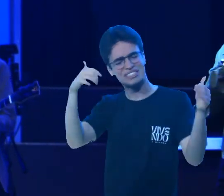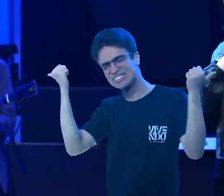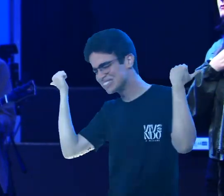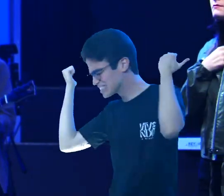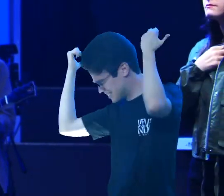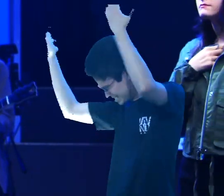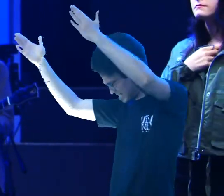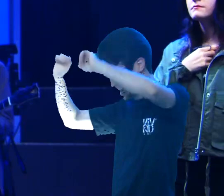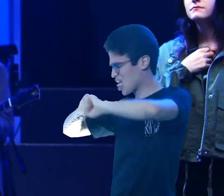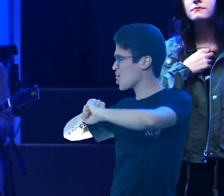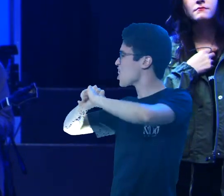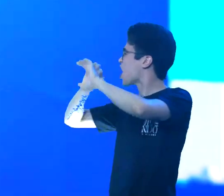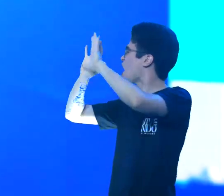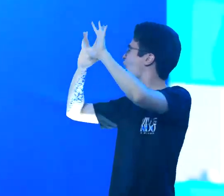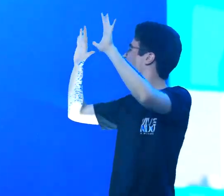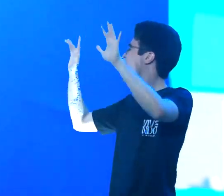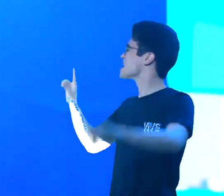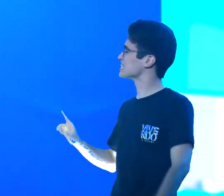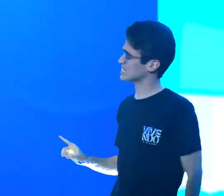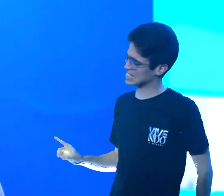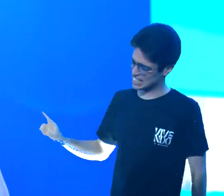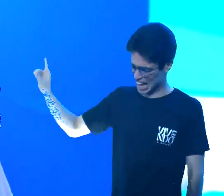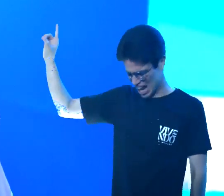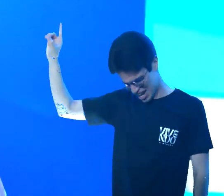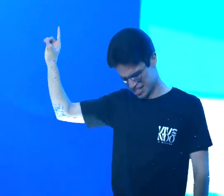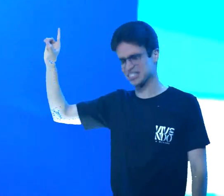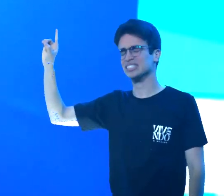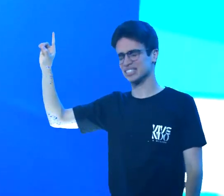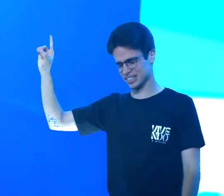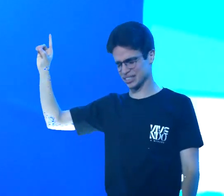é para a glória do Senhor.